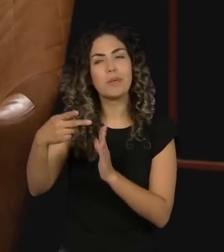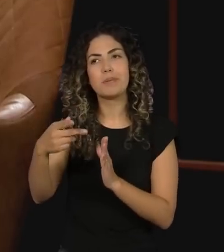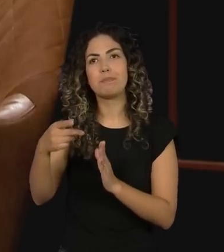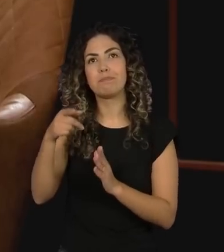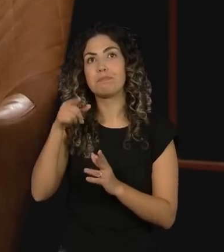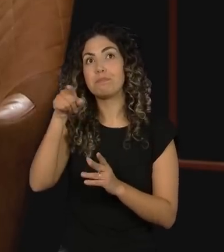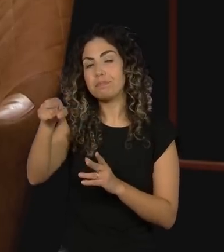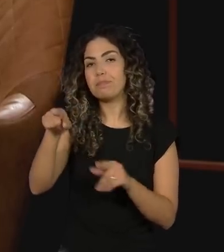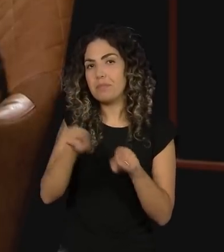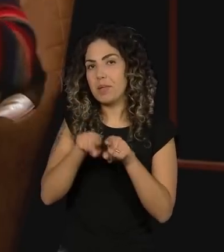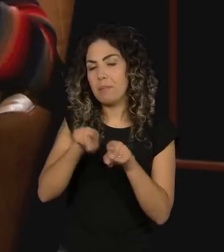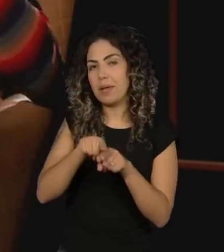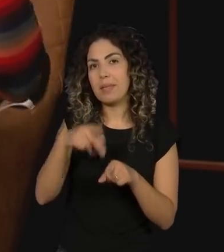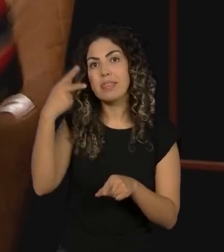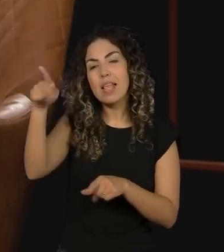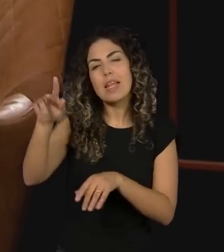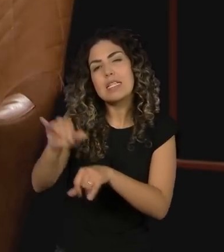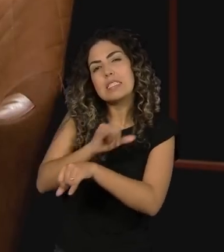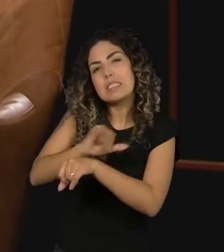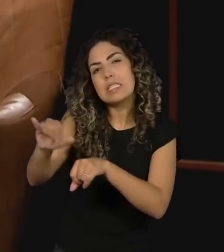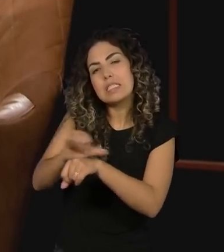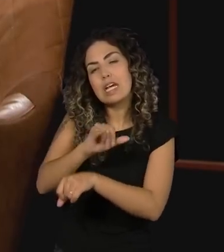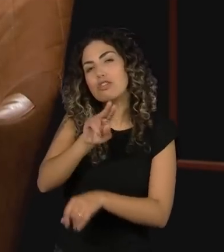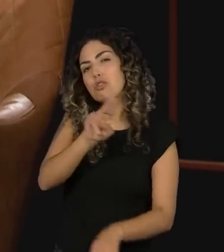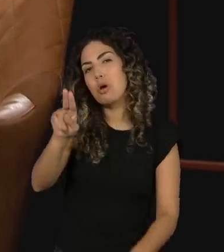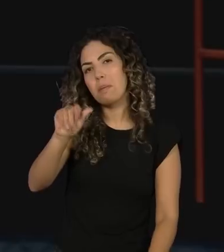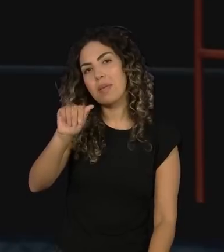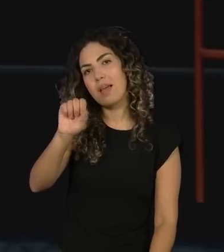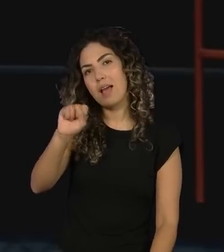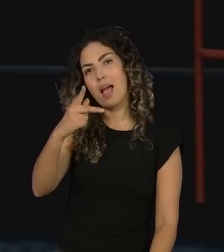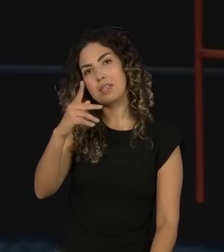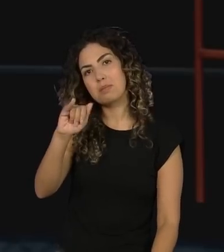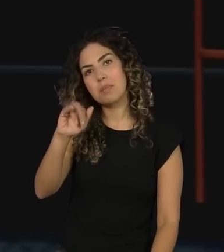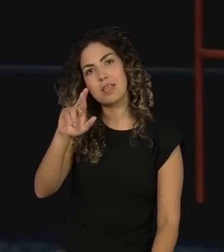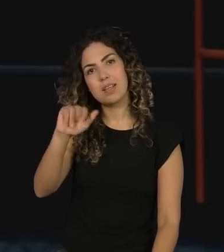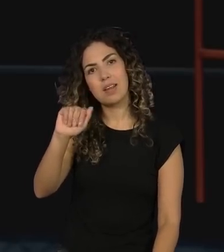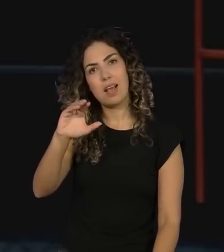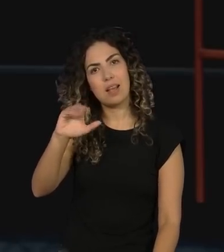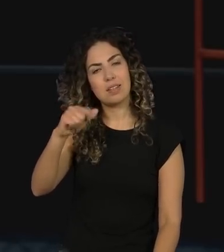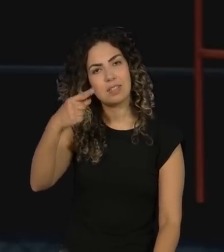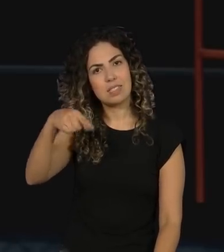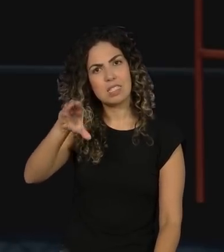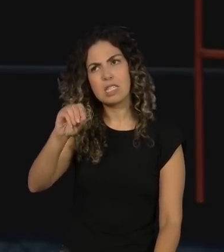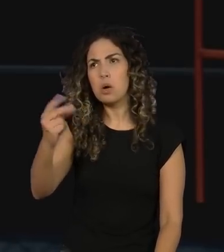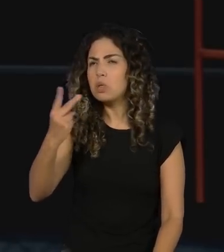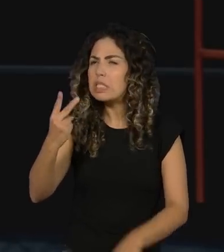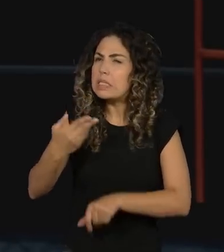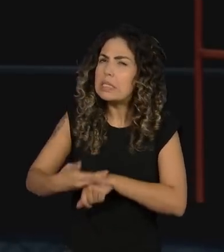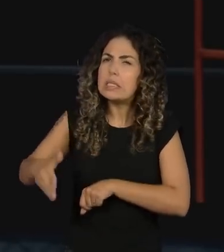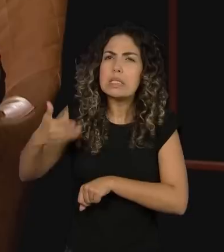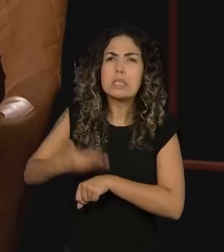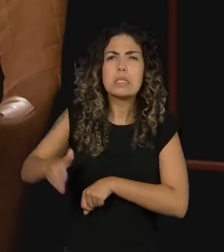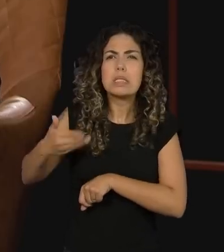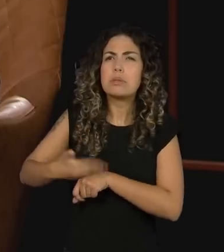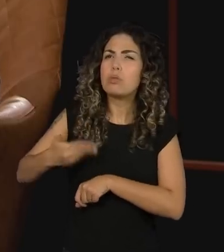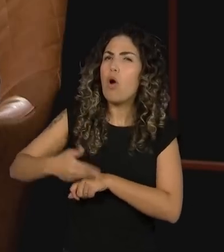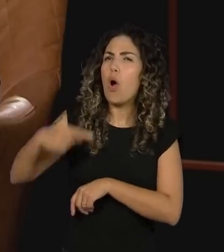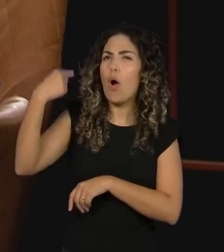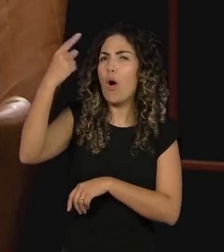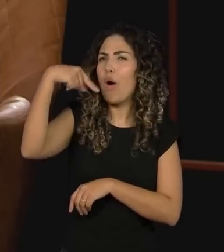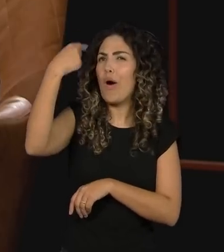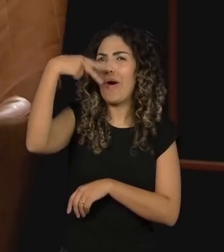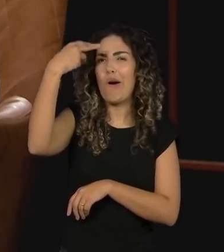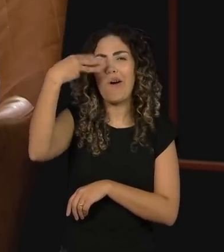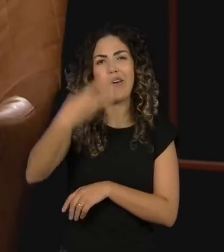de aspiração. Então a gente ficava muitas horas treinando. Então a nossa obrigação